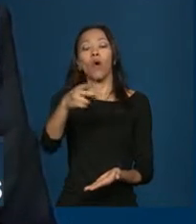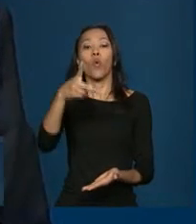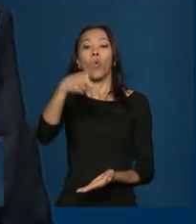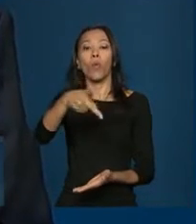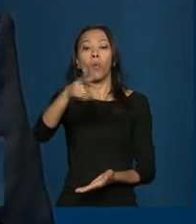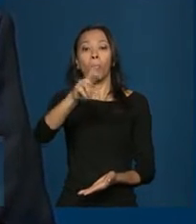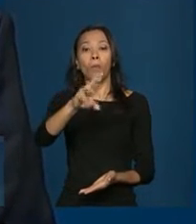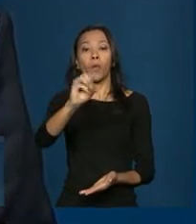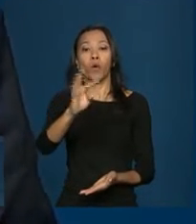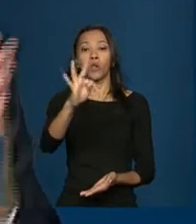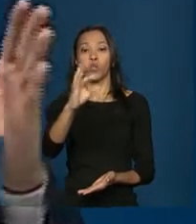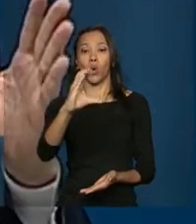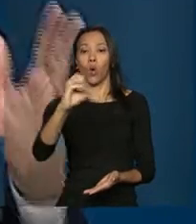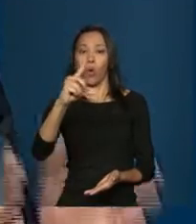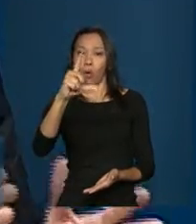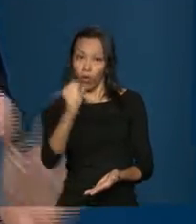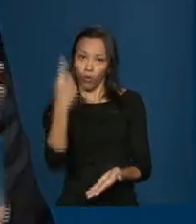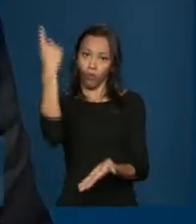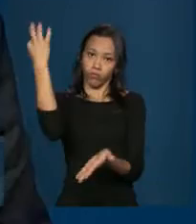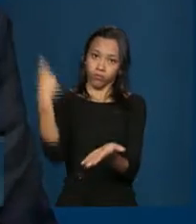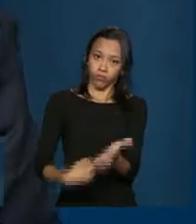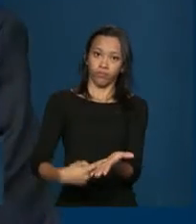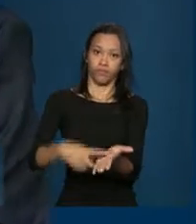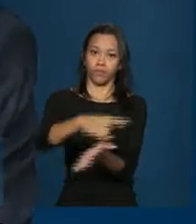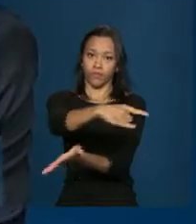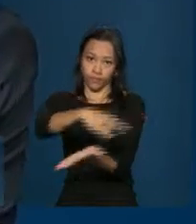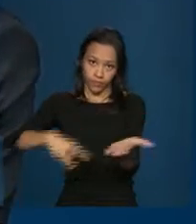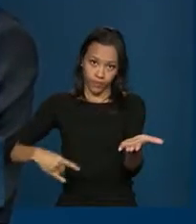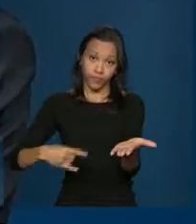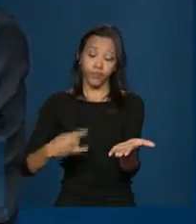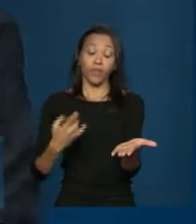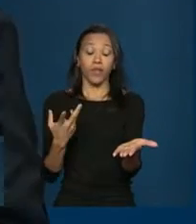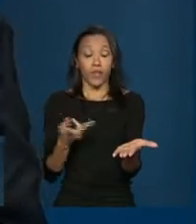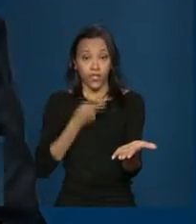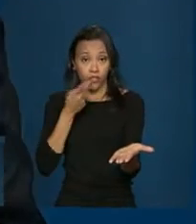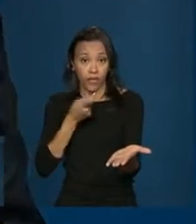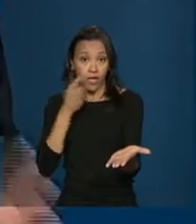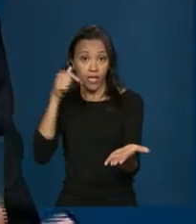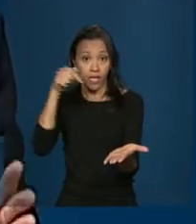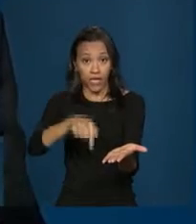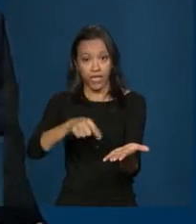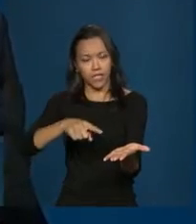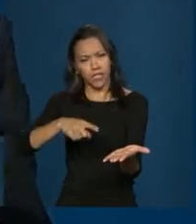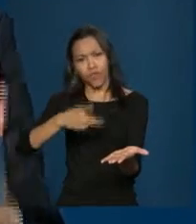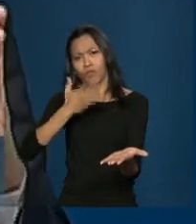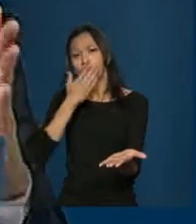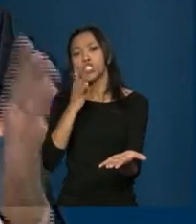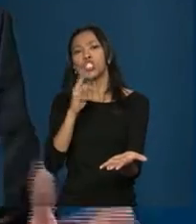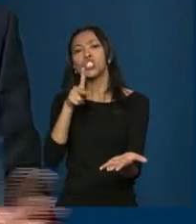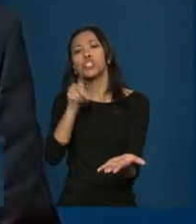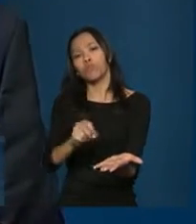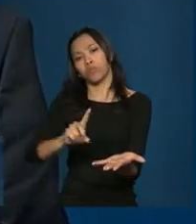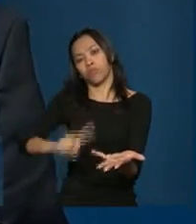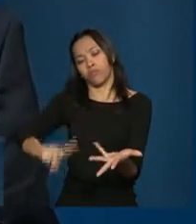Palermo. Especializar a legislação brasileira significa prever essas modalidades de tipos penais, de